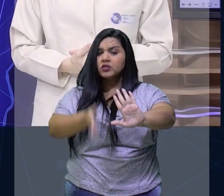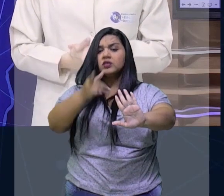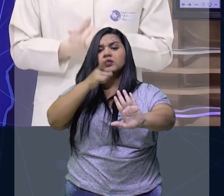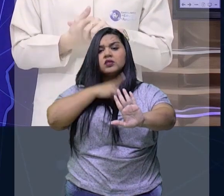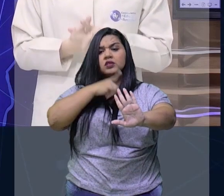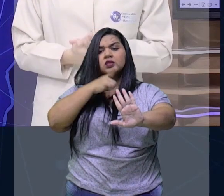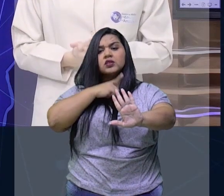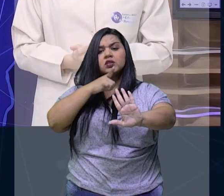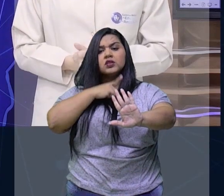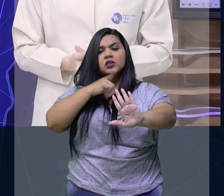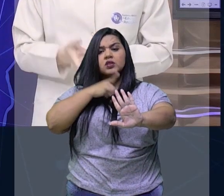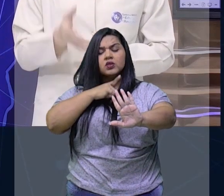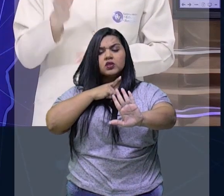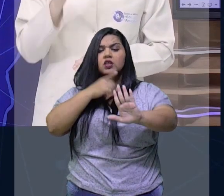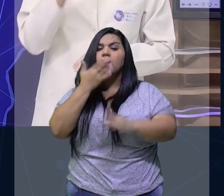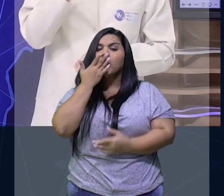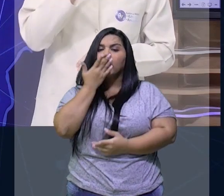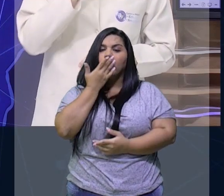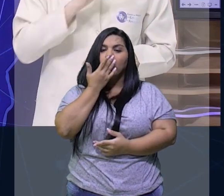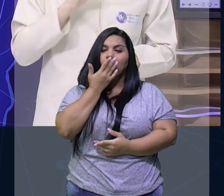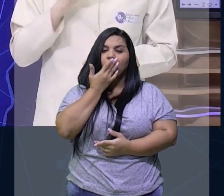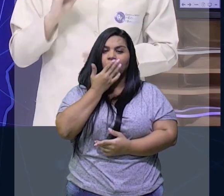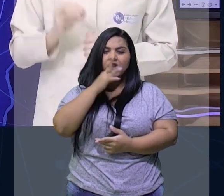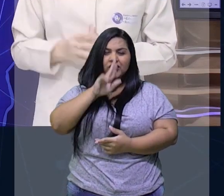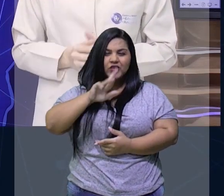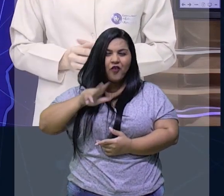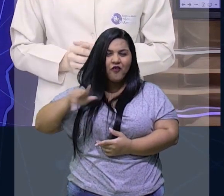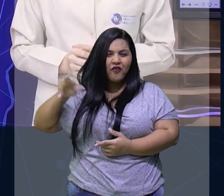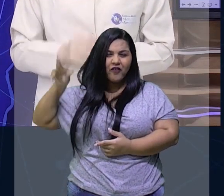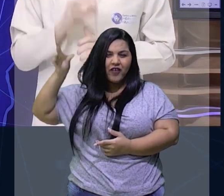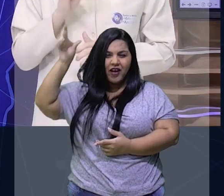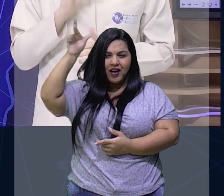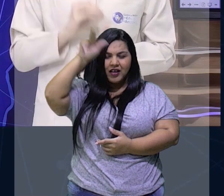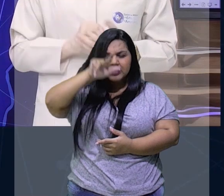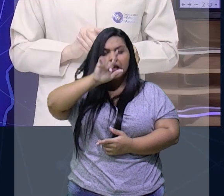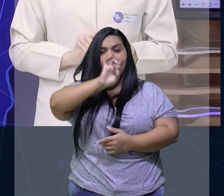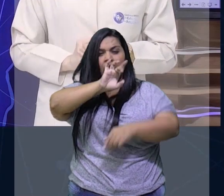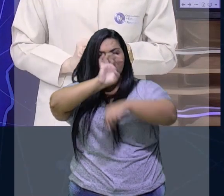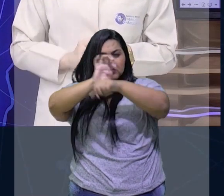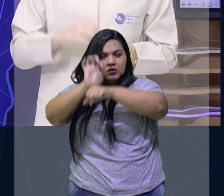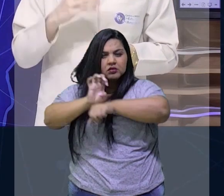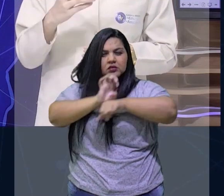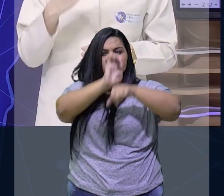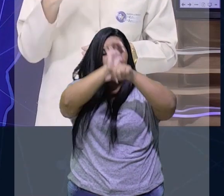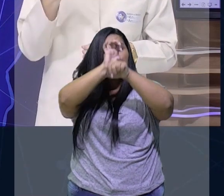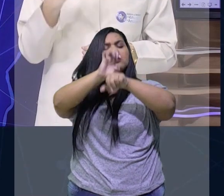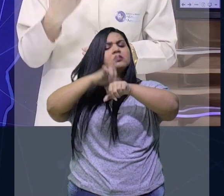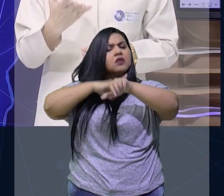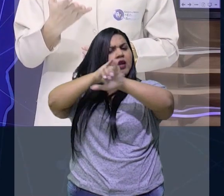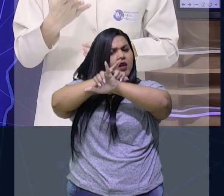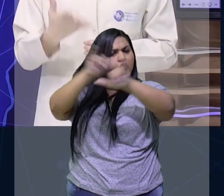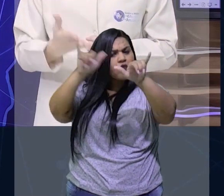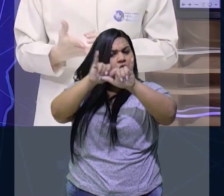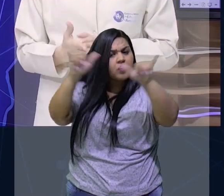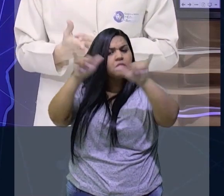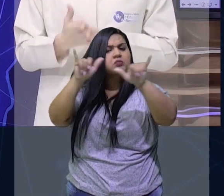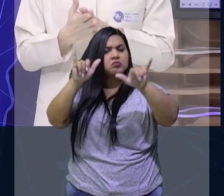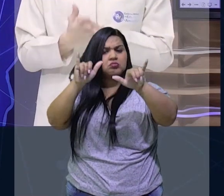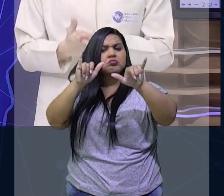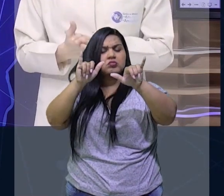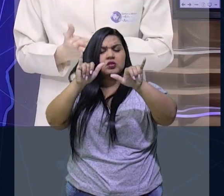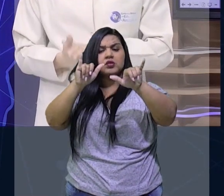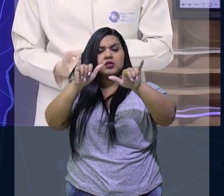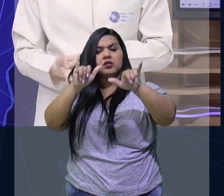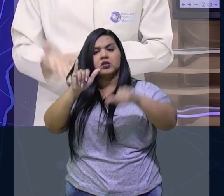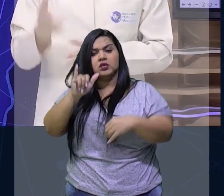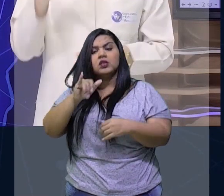representação dele por cores, né, e em cada estado ali eu tenho algumas informações, né, que no caso ele está mostrando